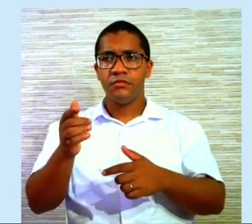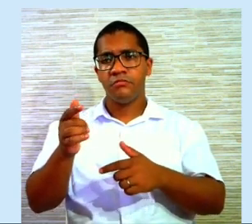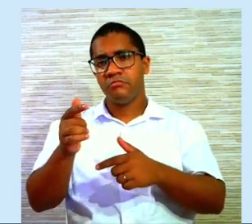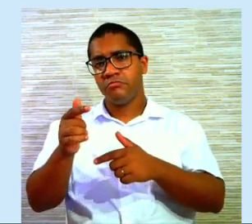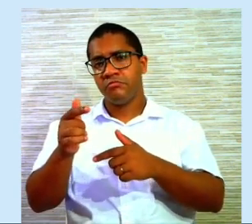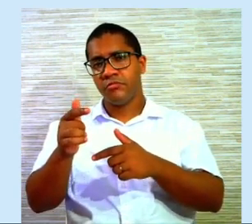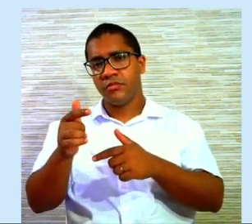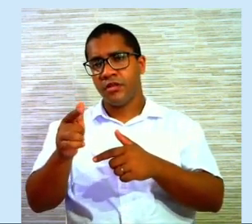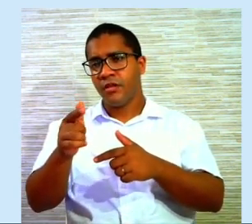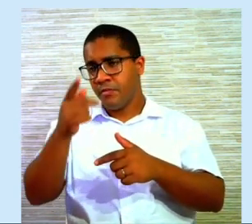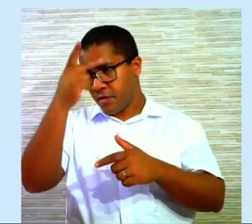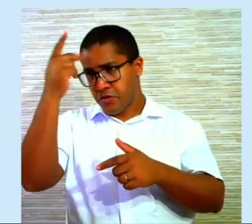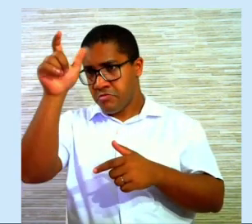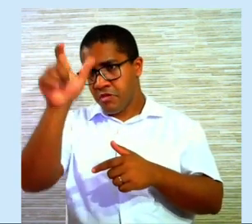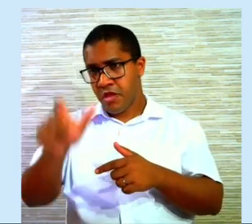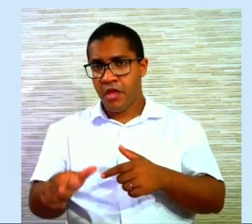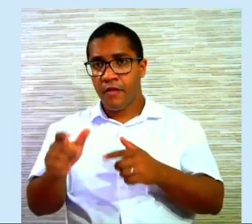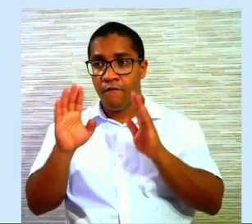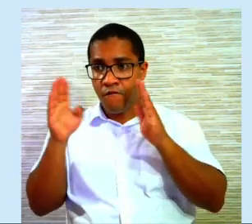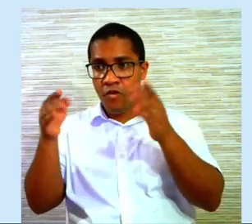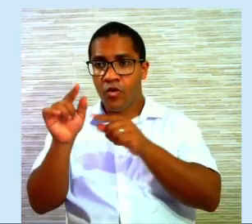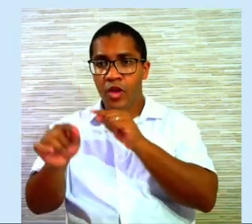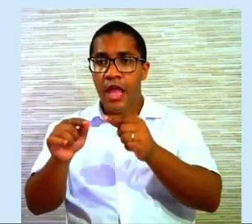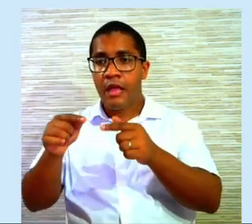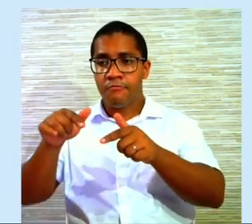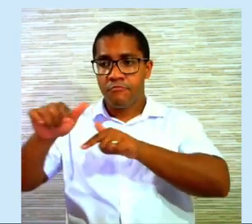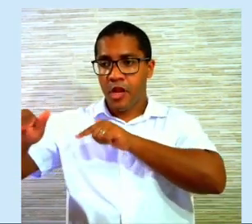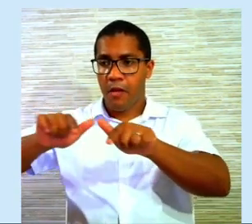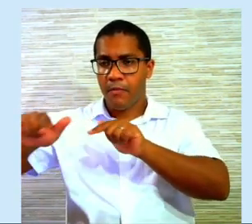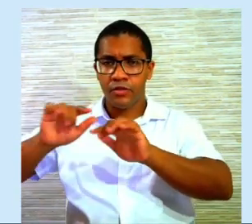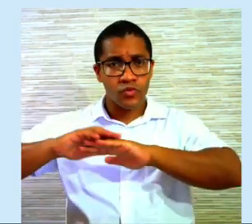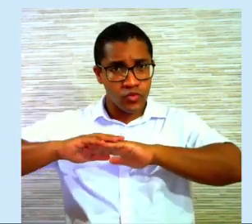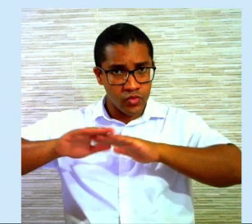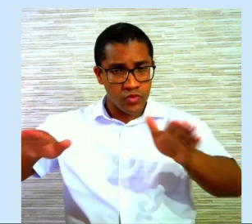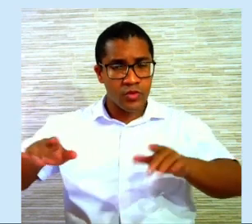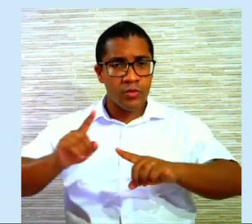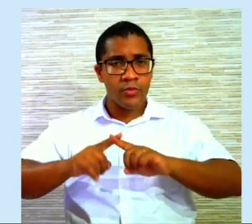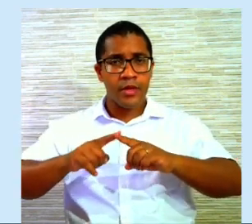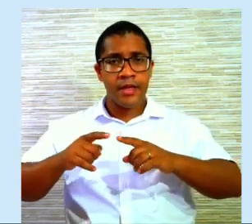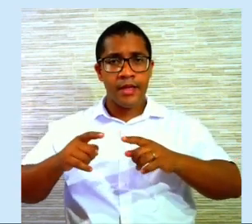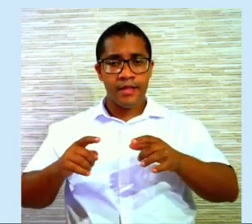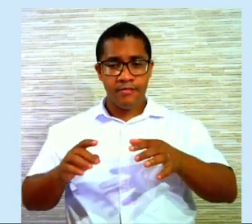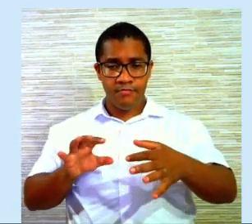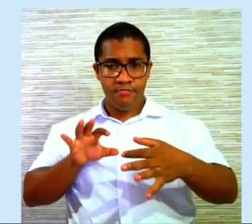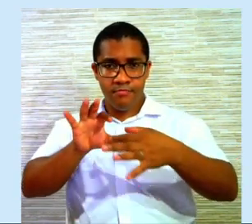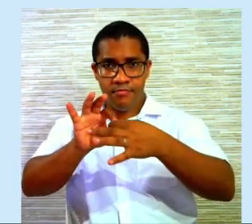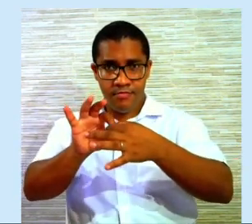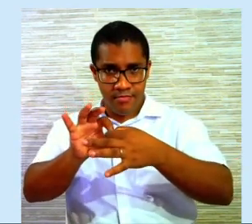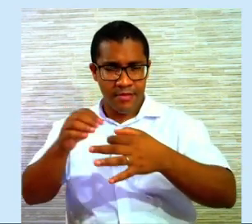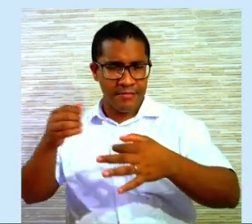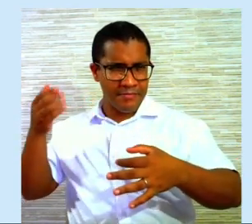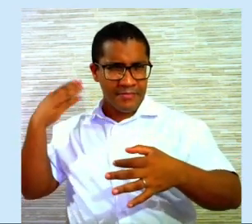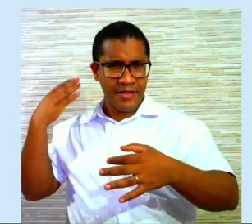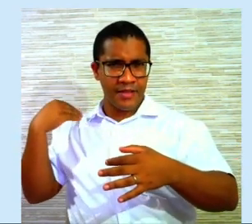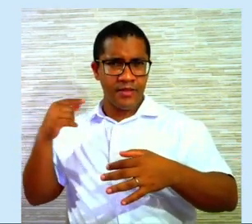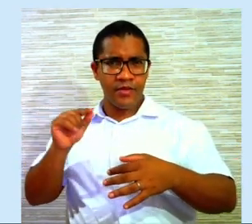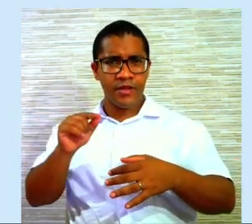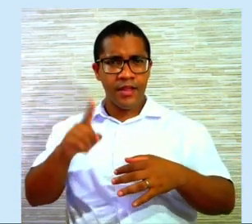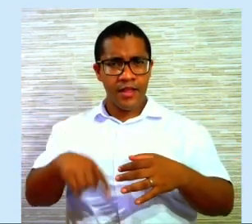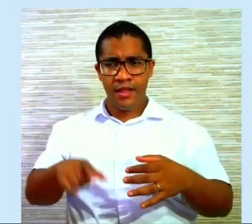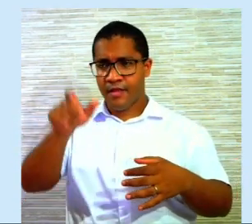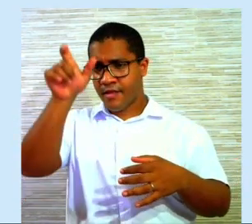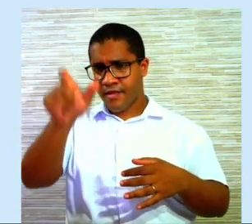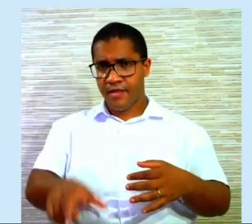serviços do indivíduo, né? Porque dentro de uma relação antiga, o indivíduo era